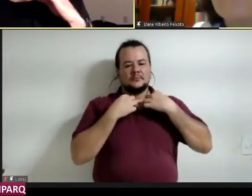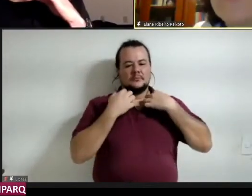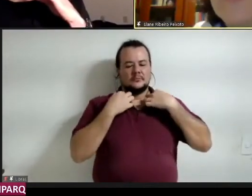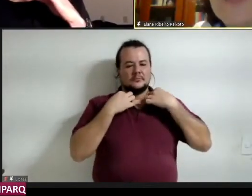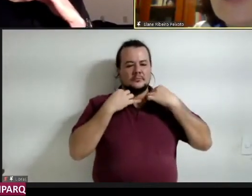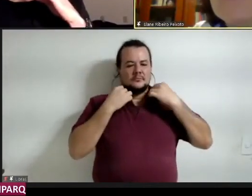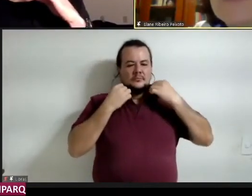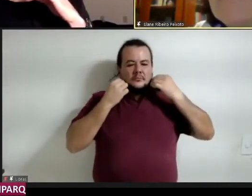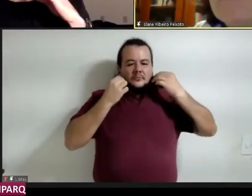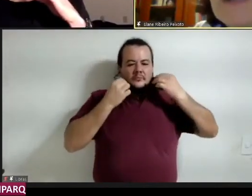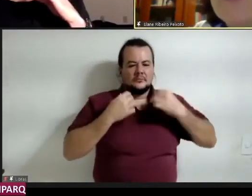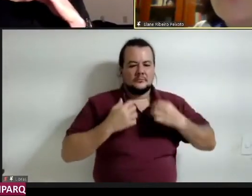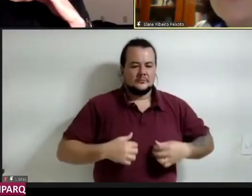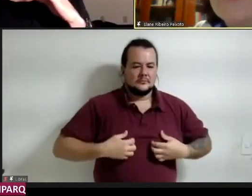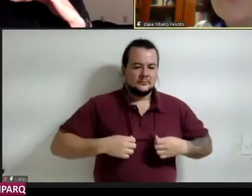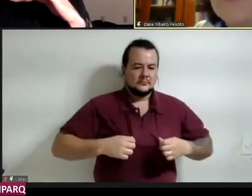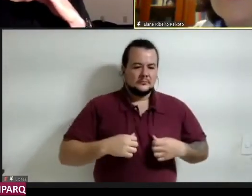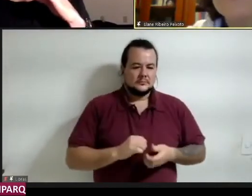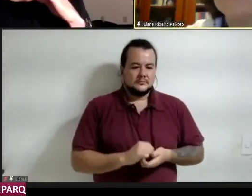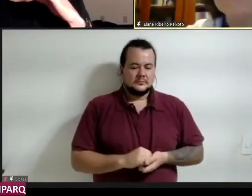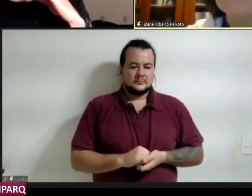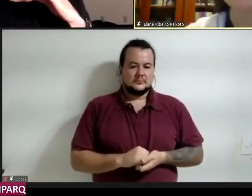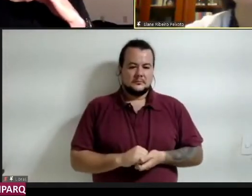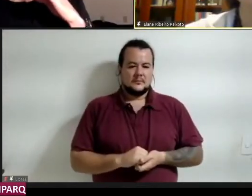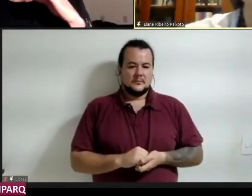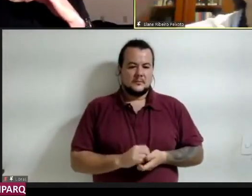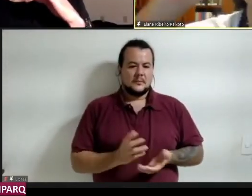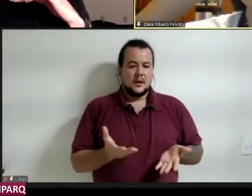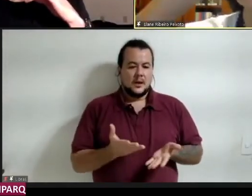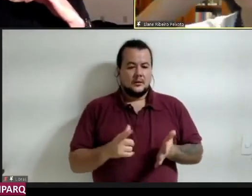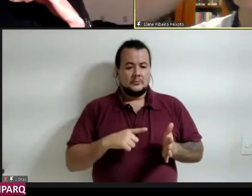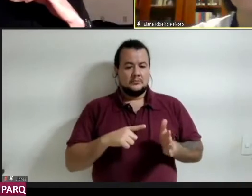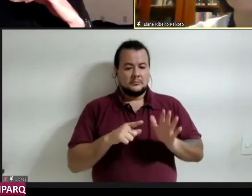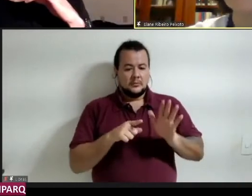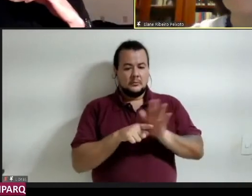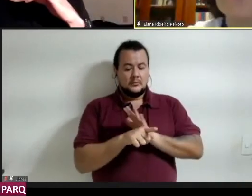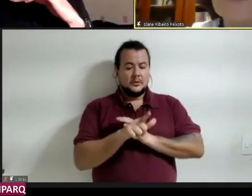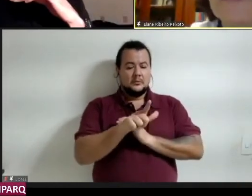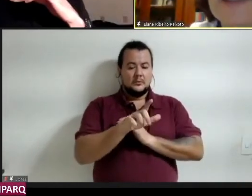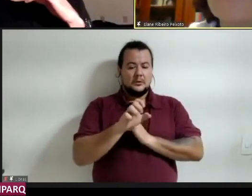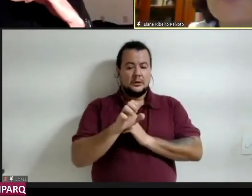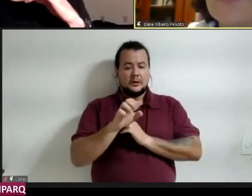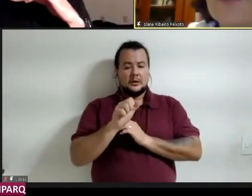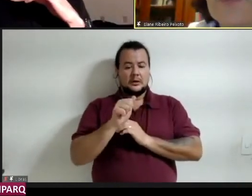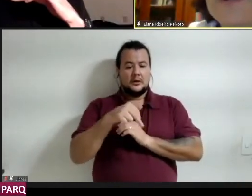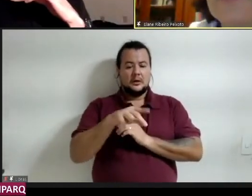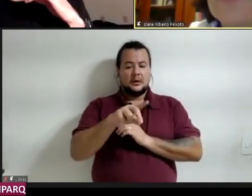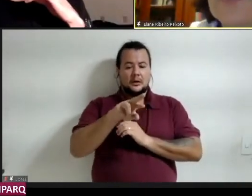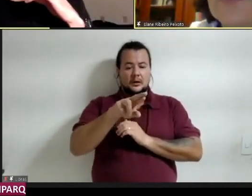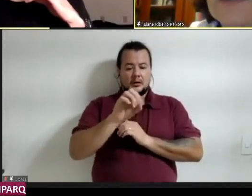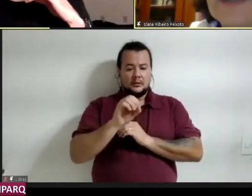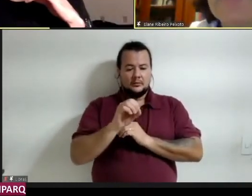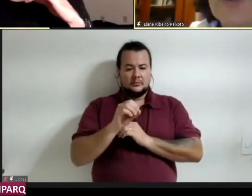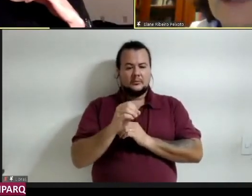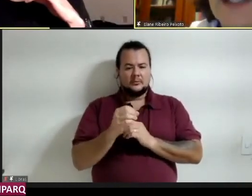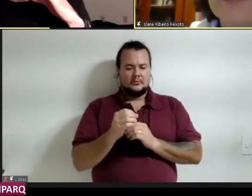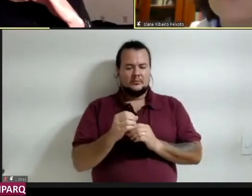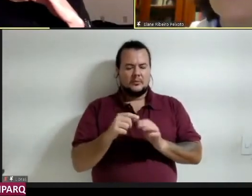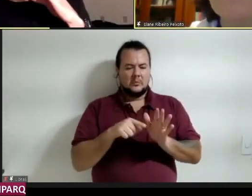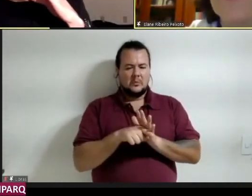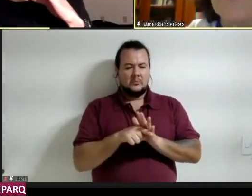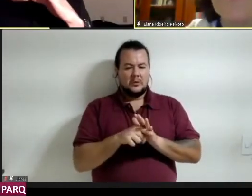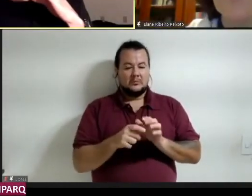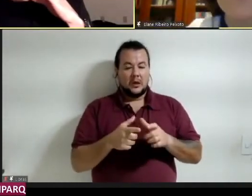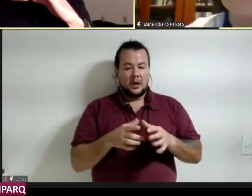Então, vamos aqui para a pergunta do Leandro Cruz, né, que eu, também é um pouco longa, e eu vou ler por